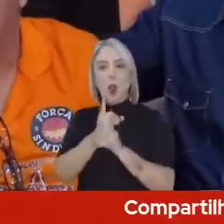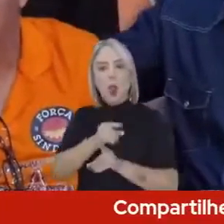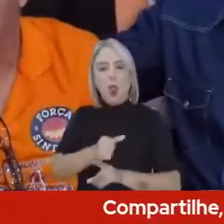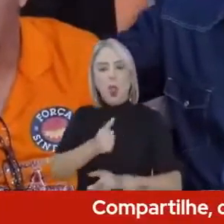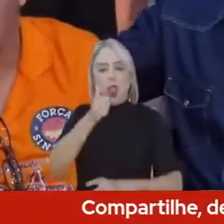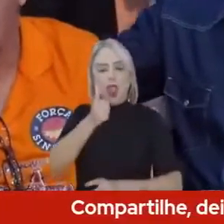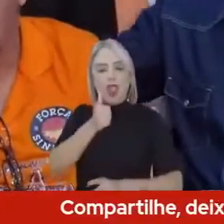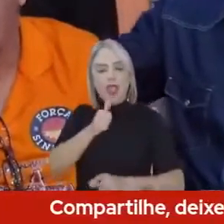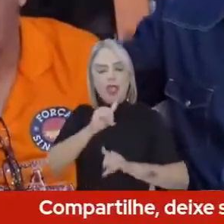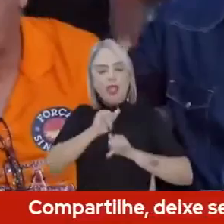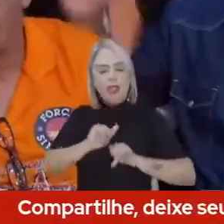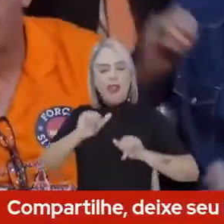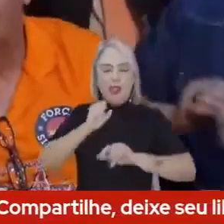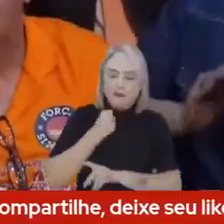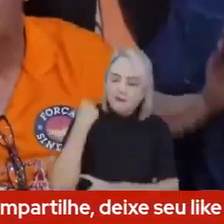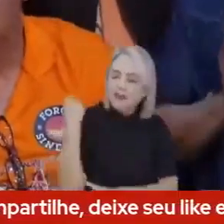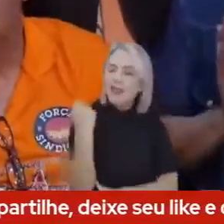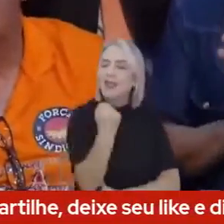da vitória!